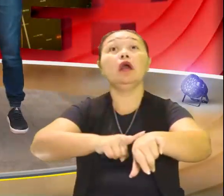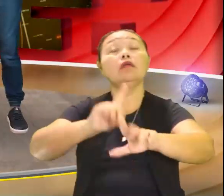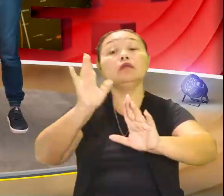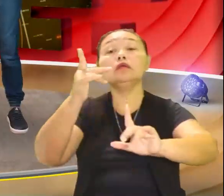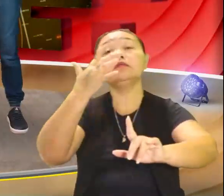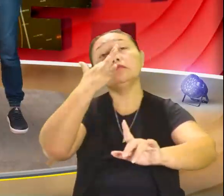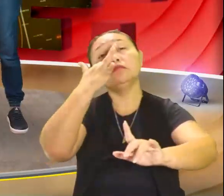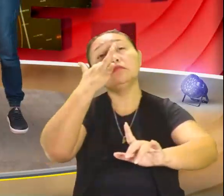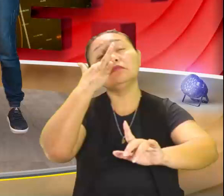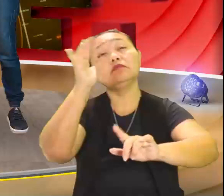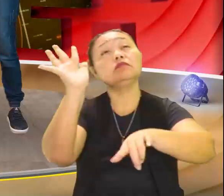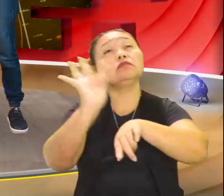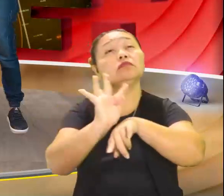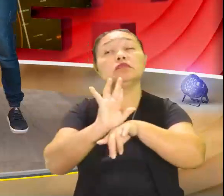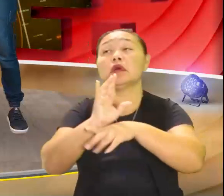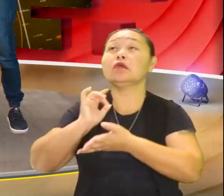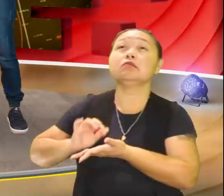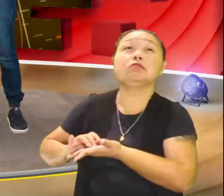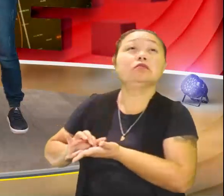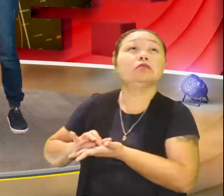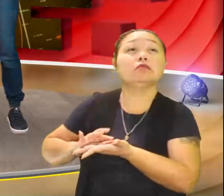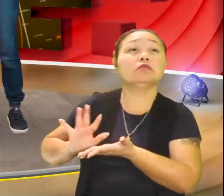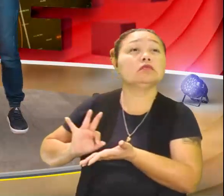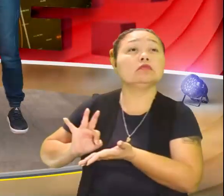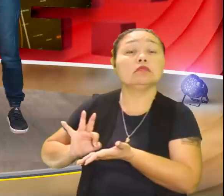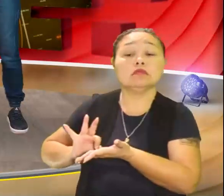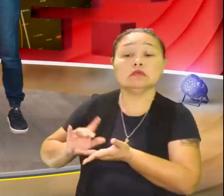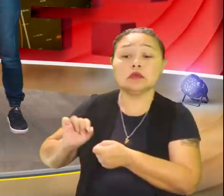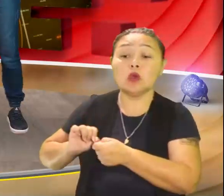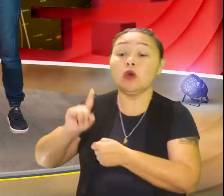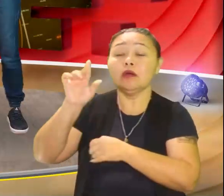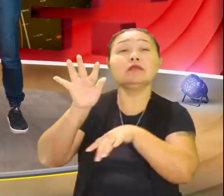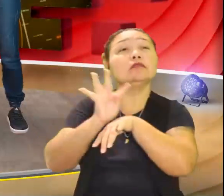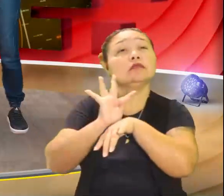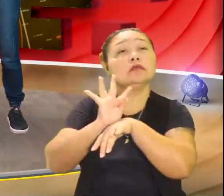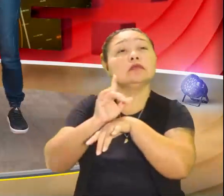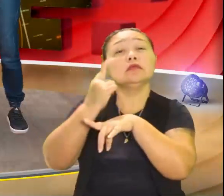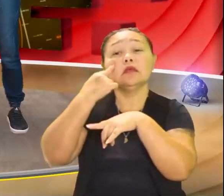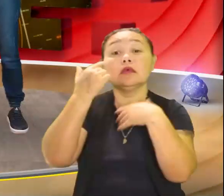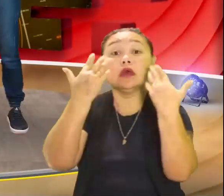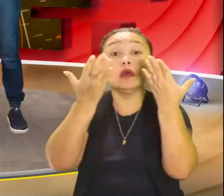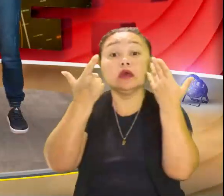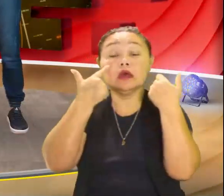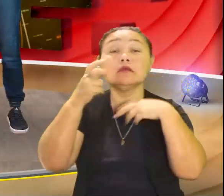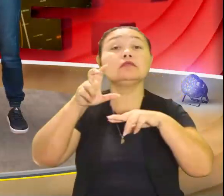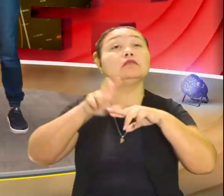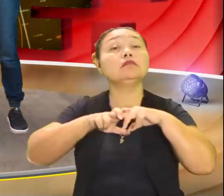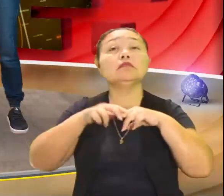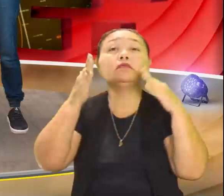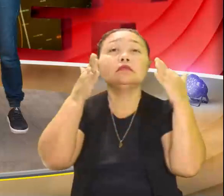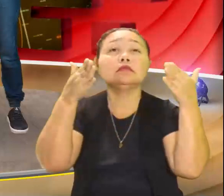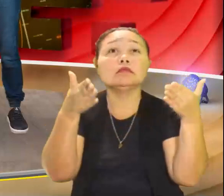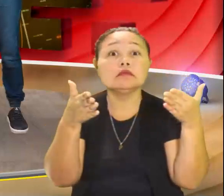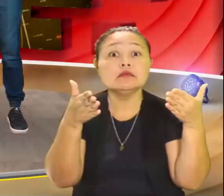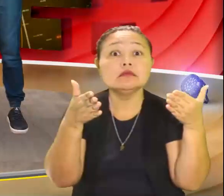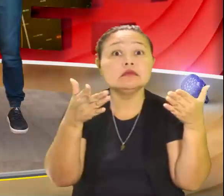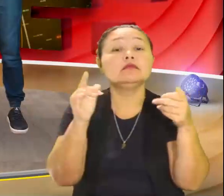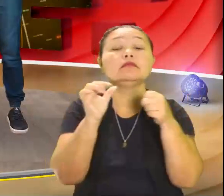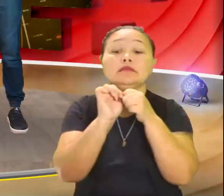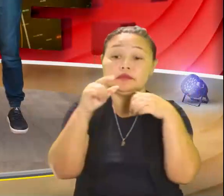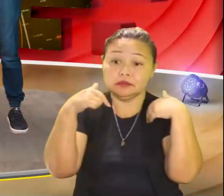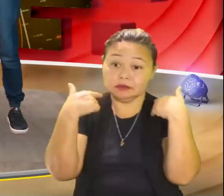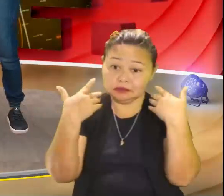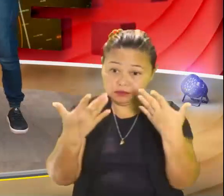assistir um filme. Você não vai mexer no celular, né? Ainda mais quando o filme é bom, que você quer assistir, você faz o quê? Você senta lá e se concentra. Eu